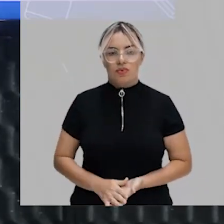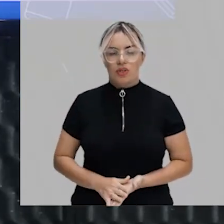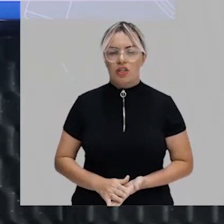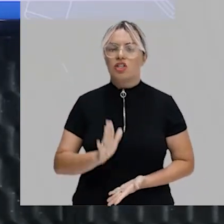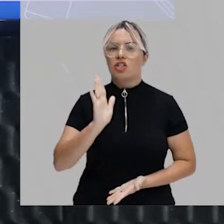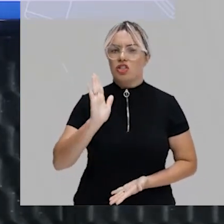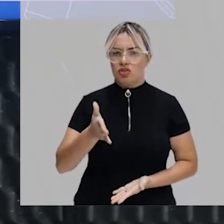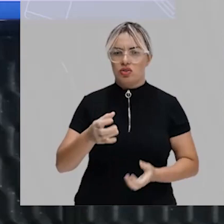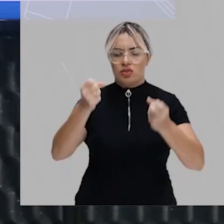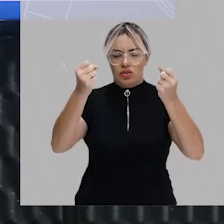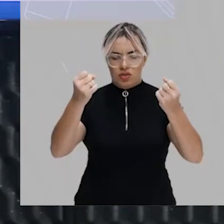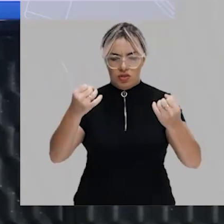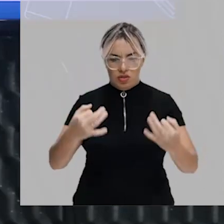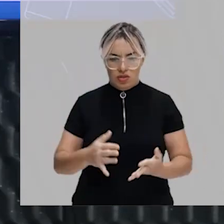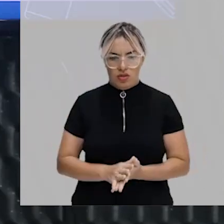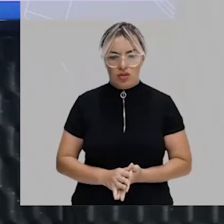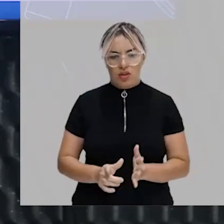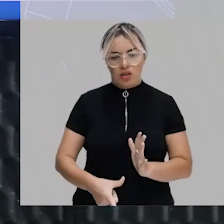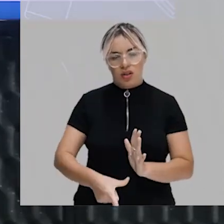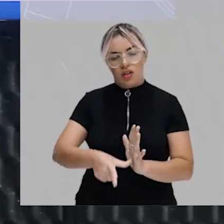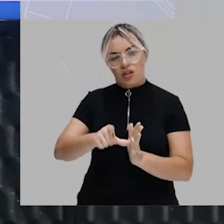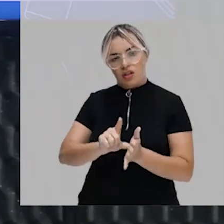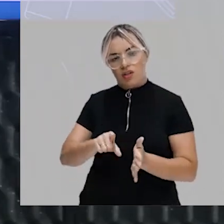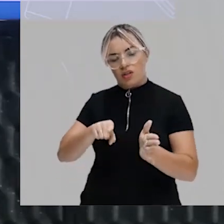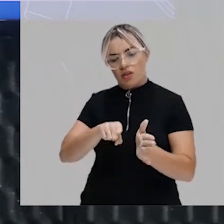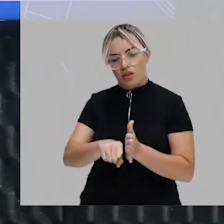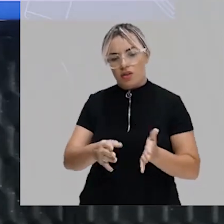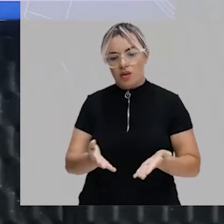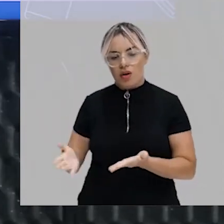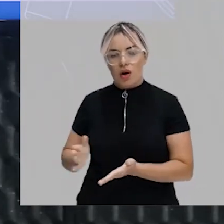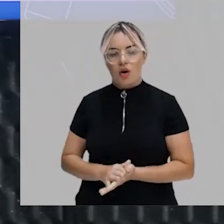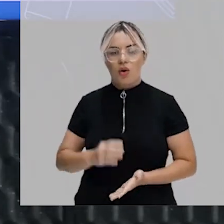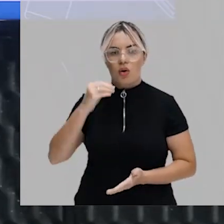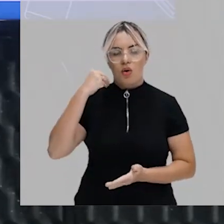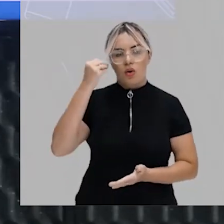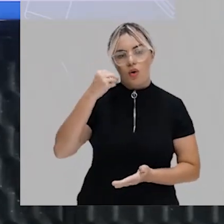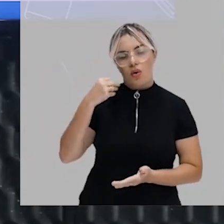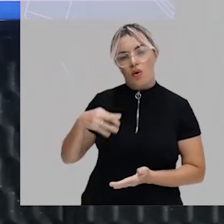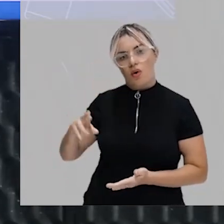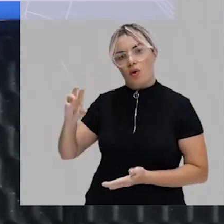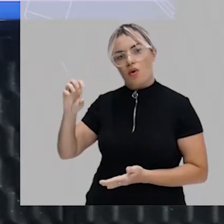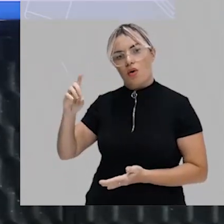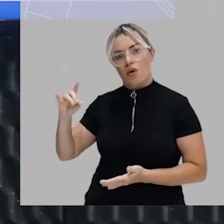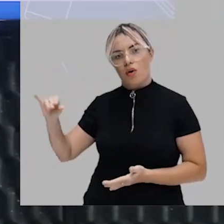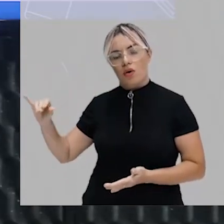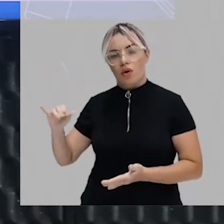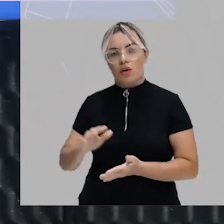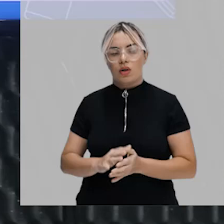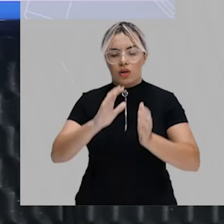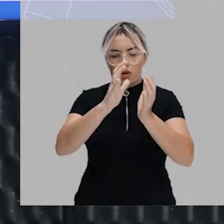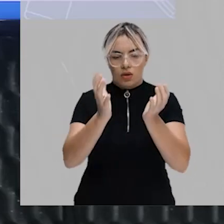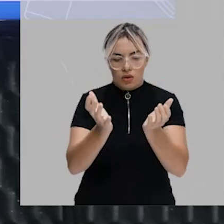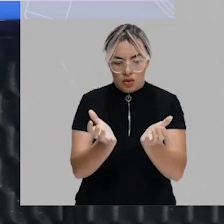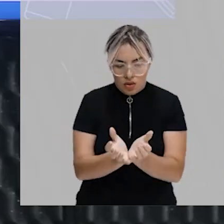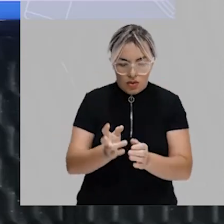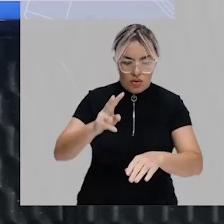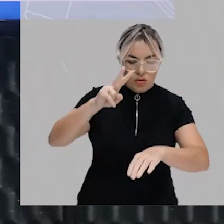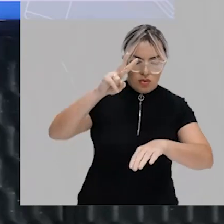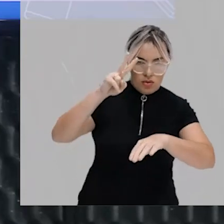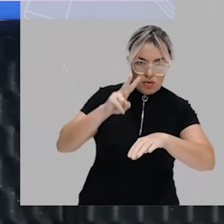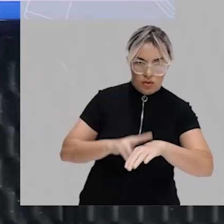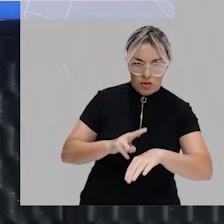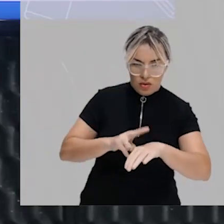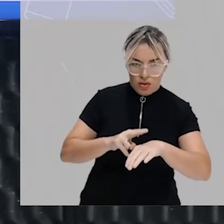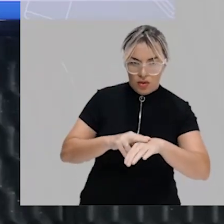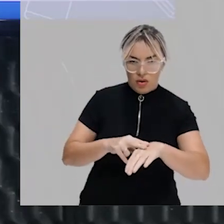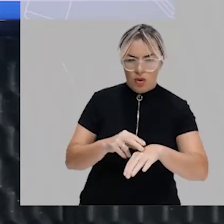anterior, né, o experimento de Redi, em que ele colocou dentro de alguns tubos de vidro um pedaço de carne. Depois de um